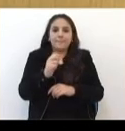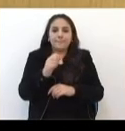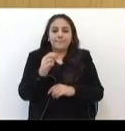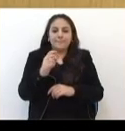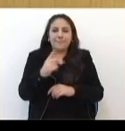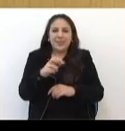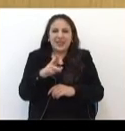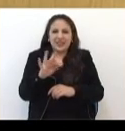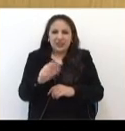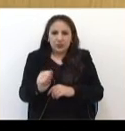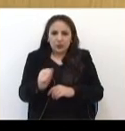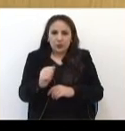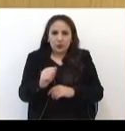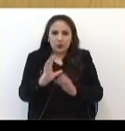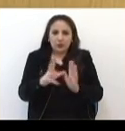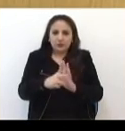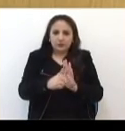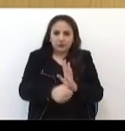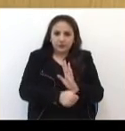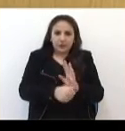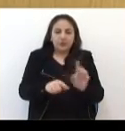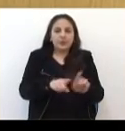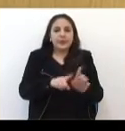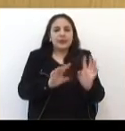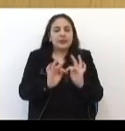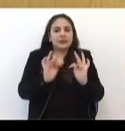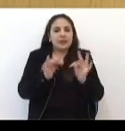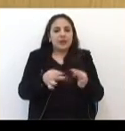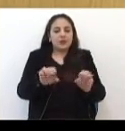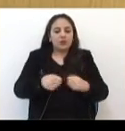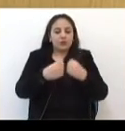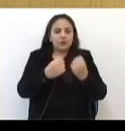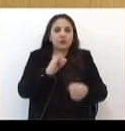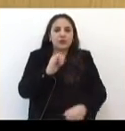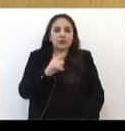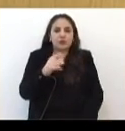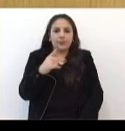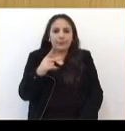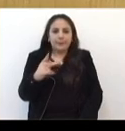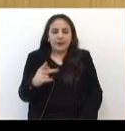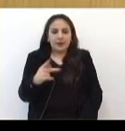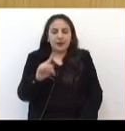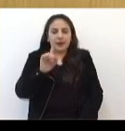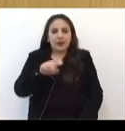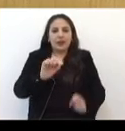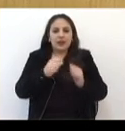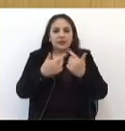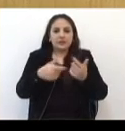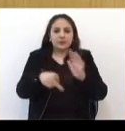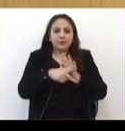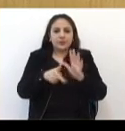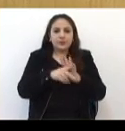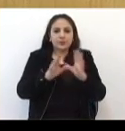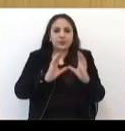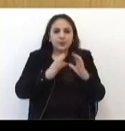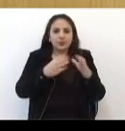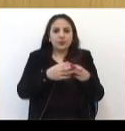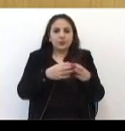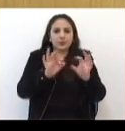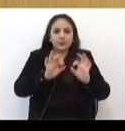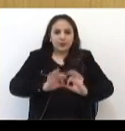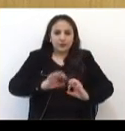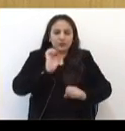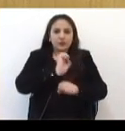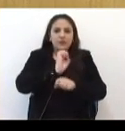e técnico em perícias. O reforço no efetivo do IGP é uma das ações do pacote de medidas do